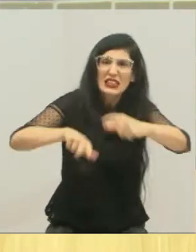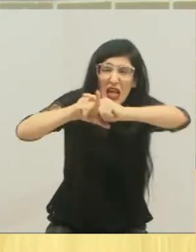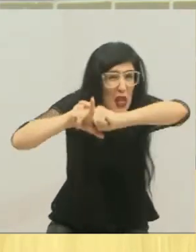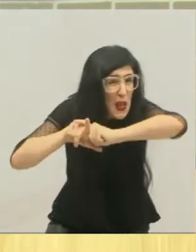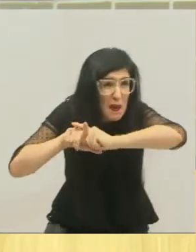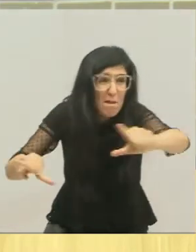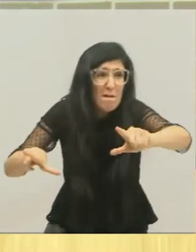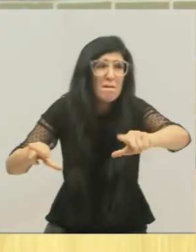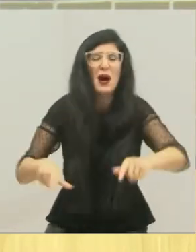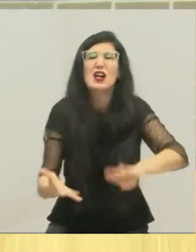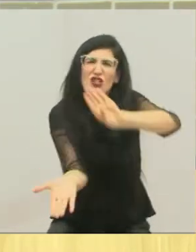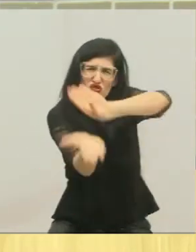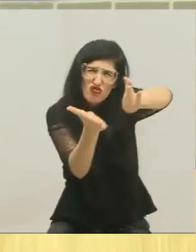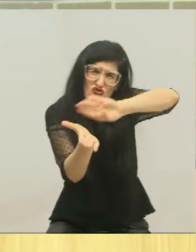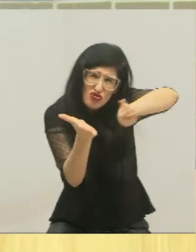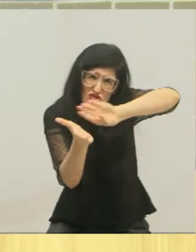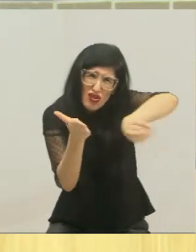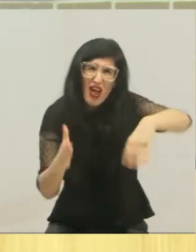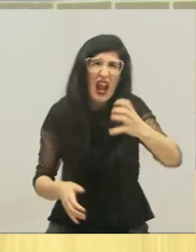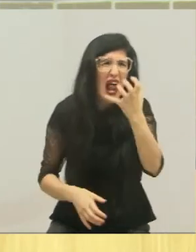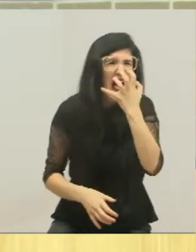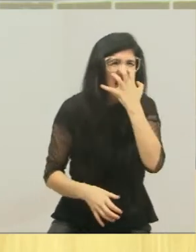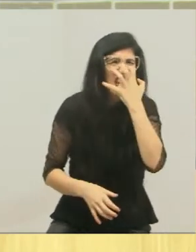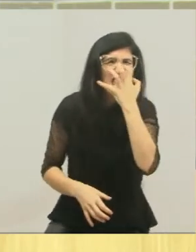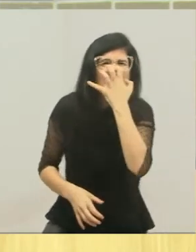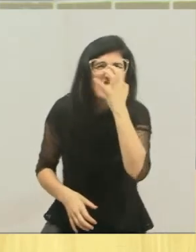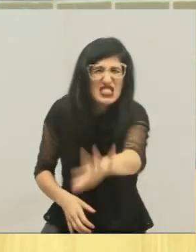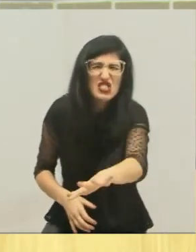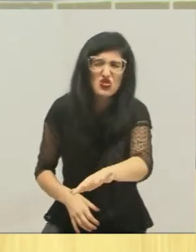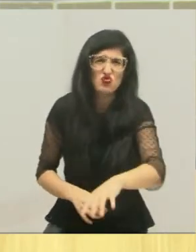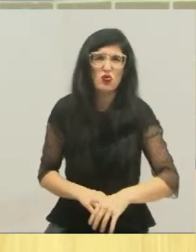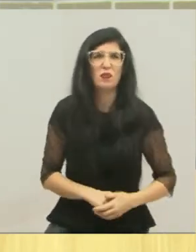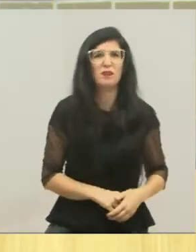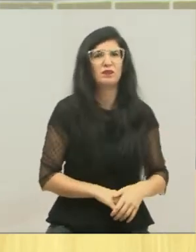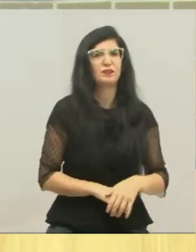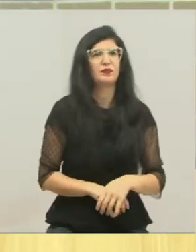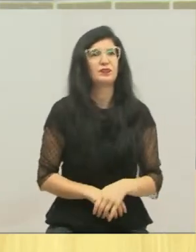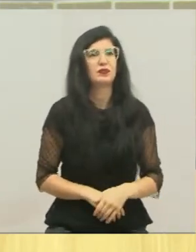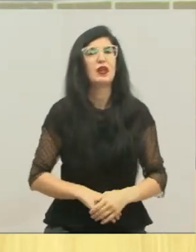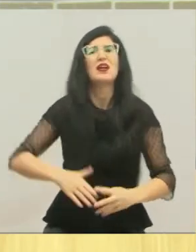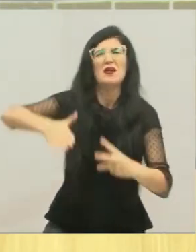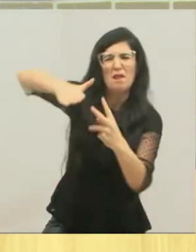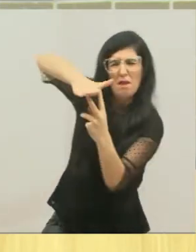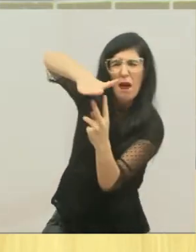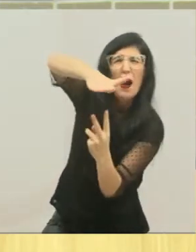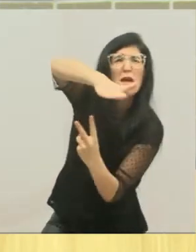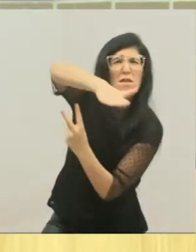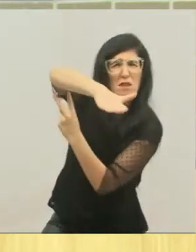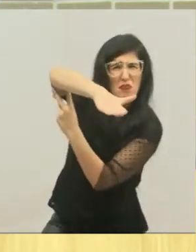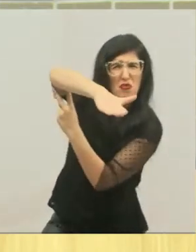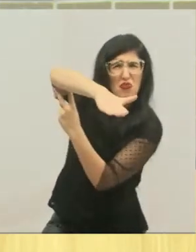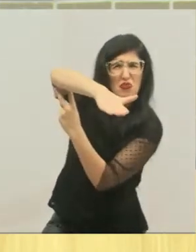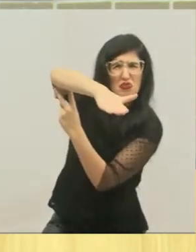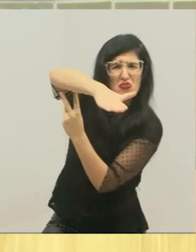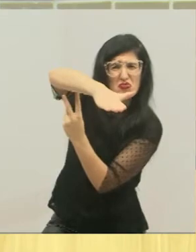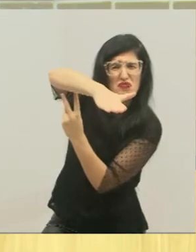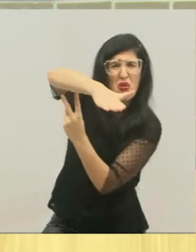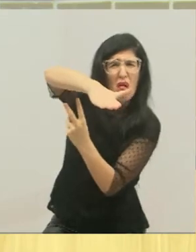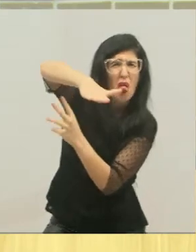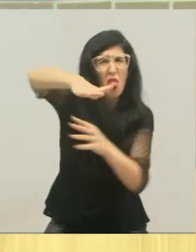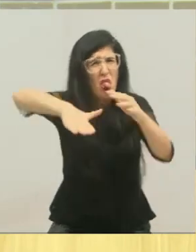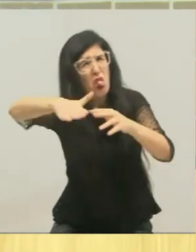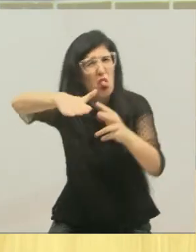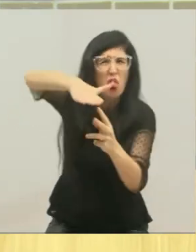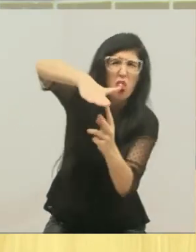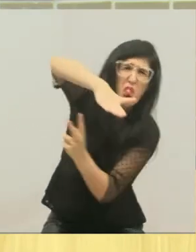lá em entulho. Mas é isso mesmo, a ponte está deteriorada e precisa muito, porque está do lado de São José